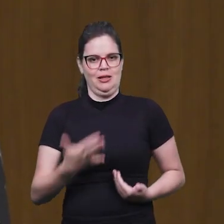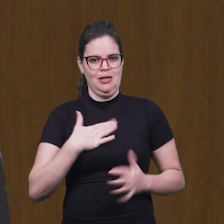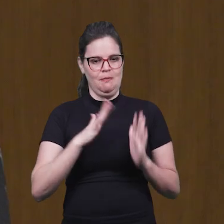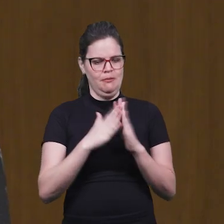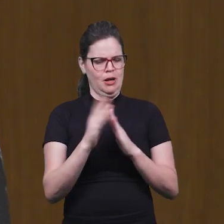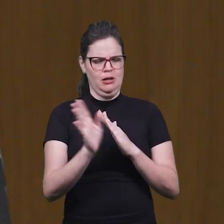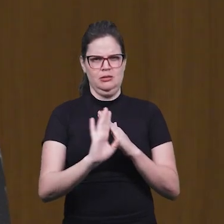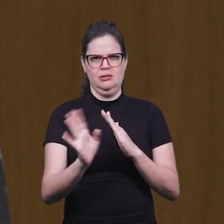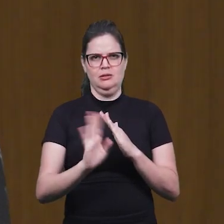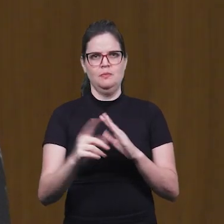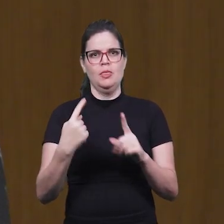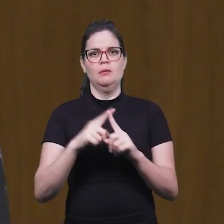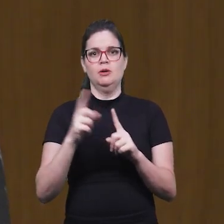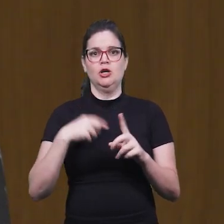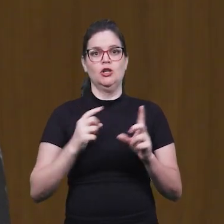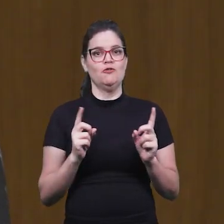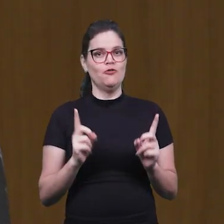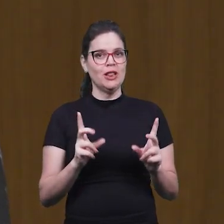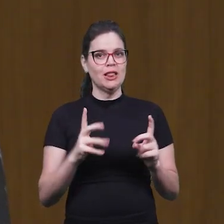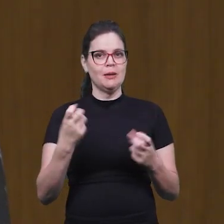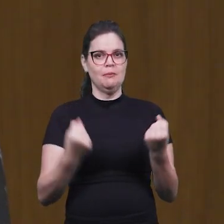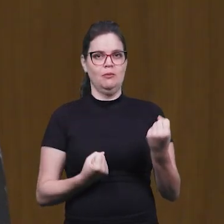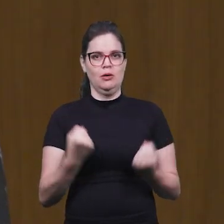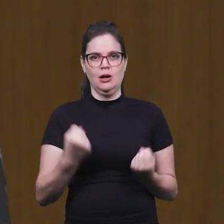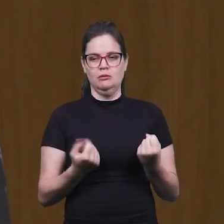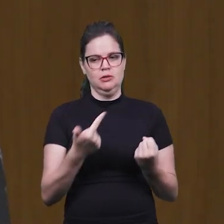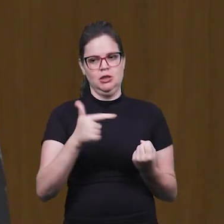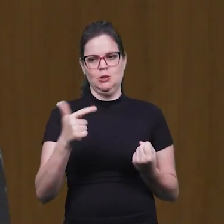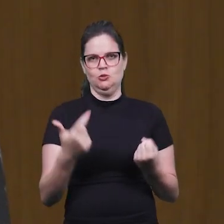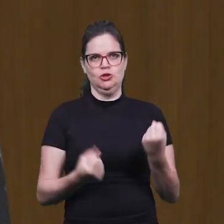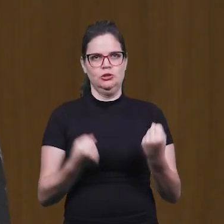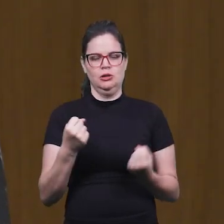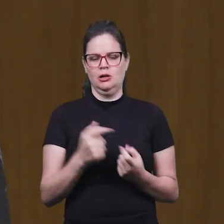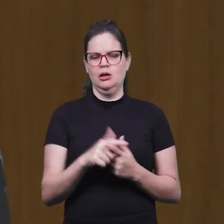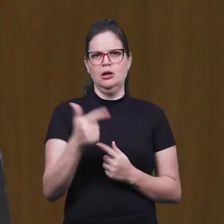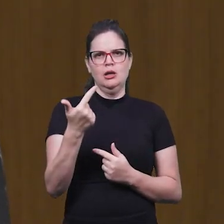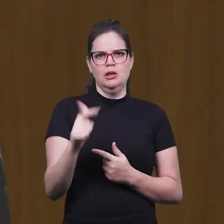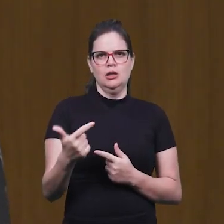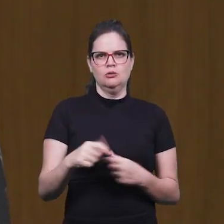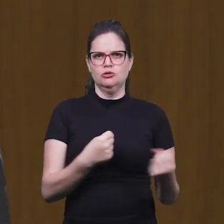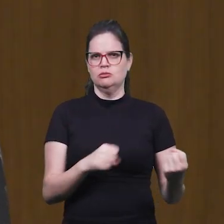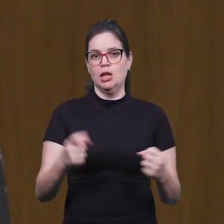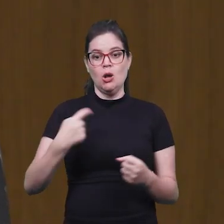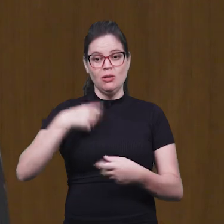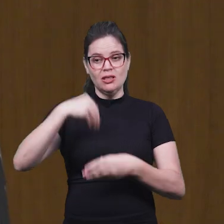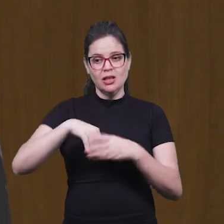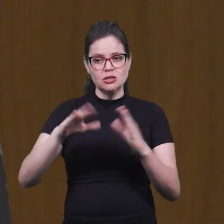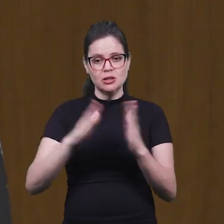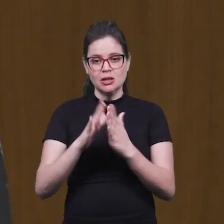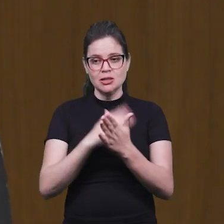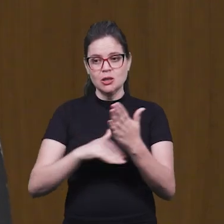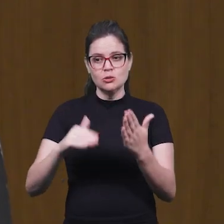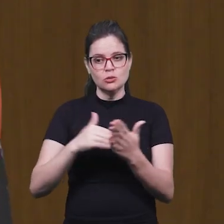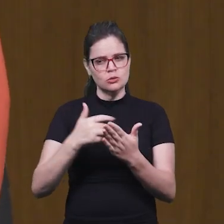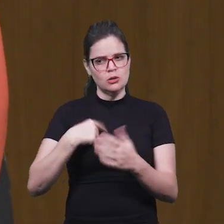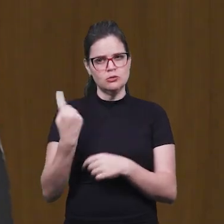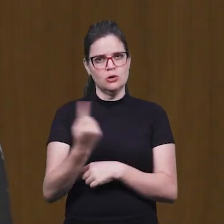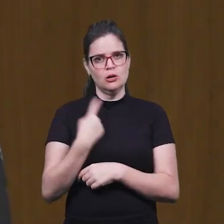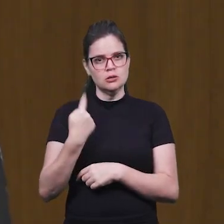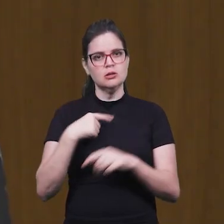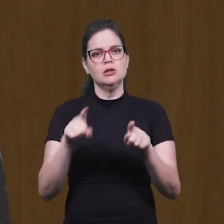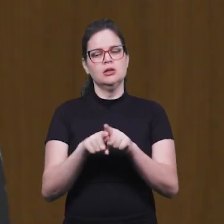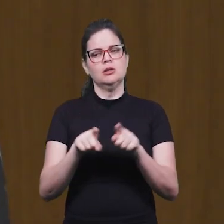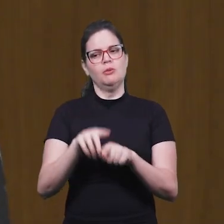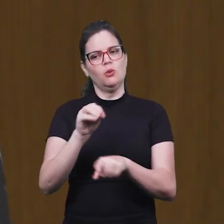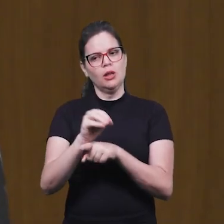vendemos o carro, a gente não tinha carro, não tinha empregada, e eu fazia tudo, tomava conta das crianças e tinha que estudar ainda. E ia para o